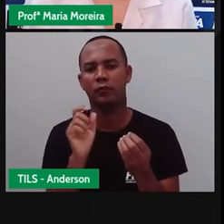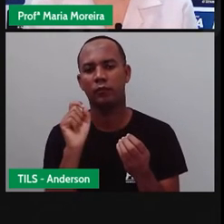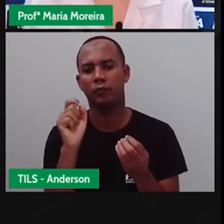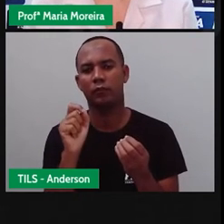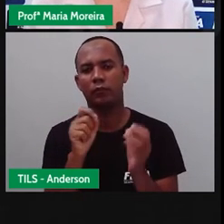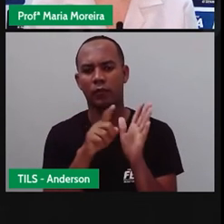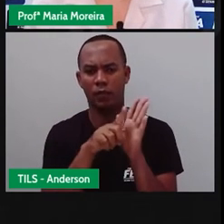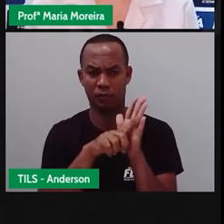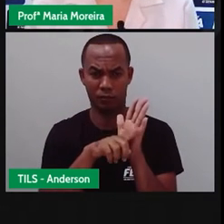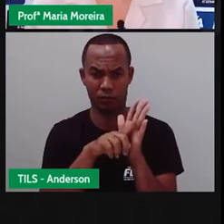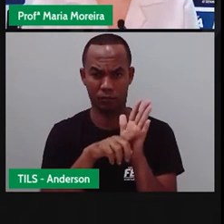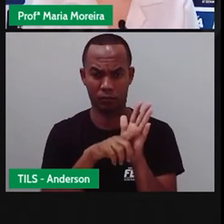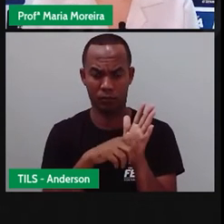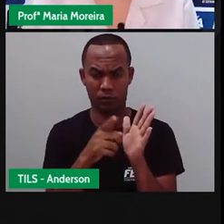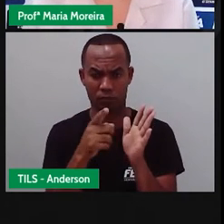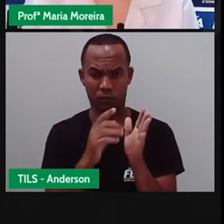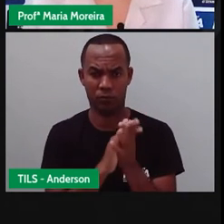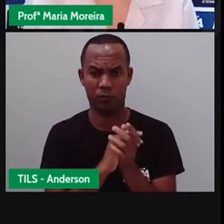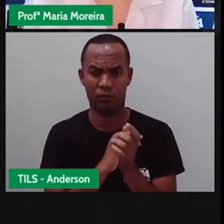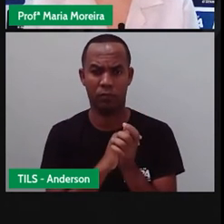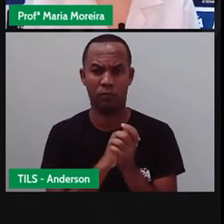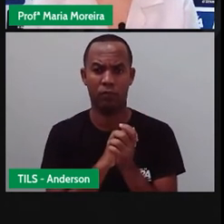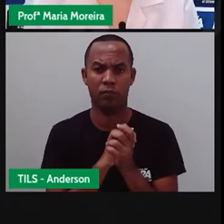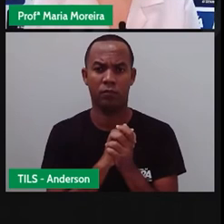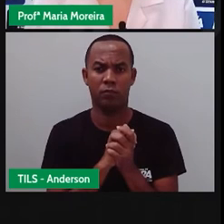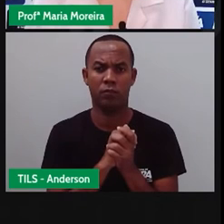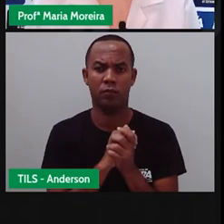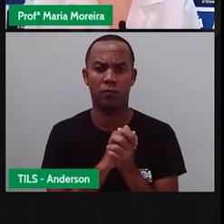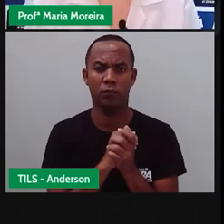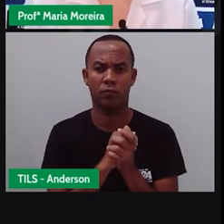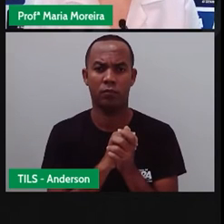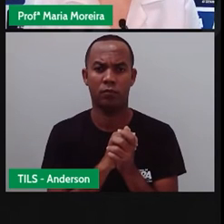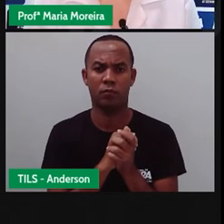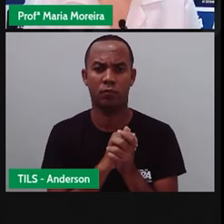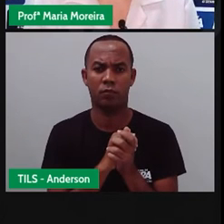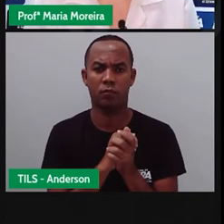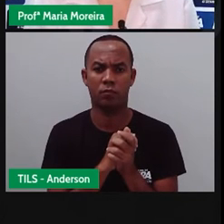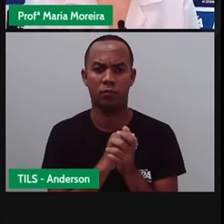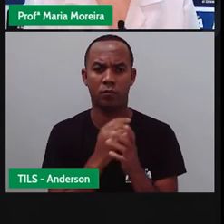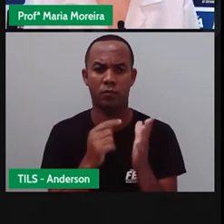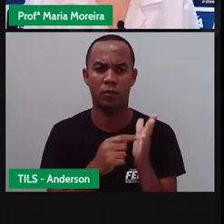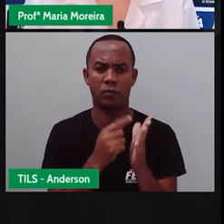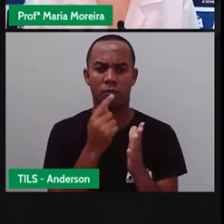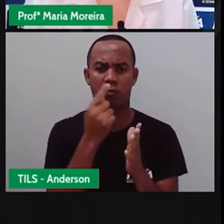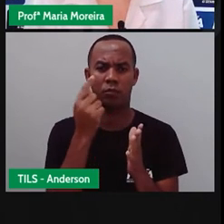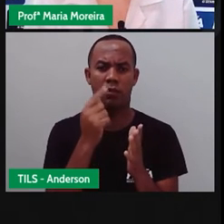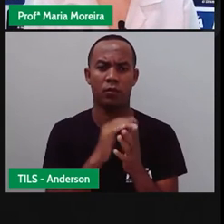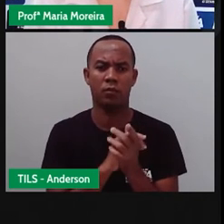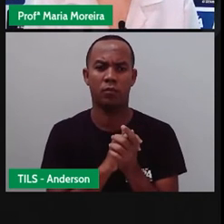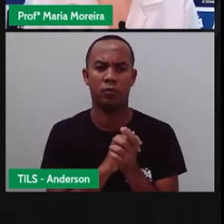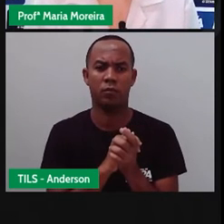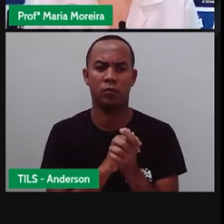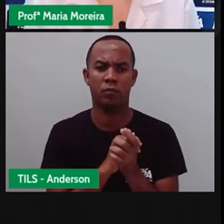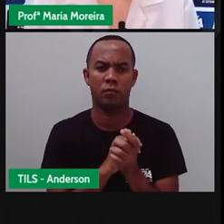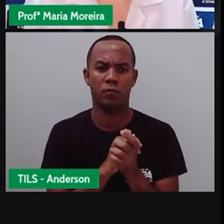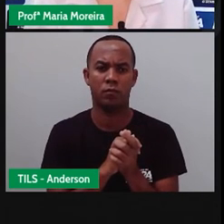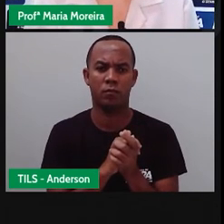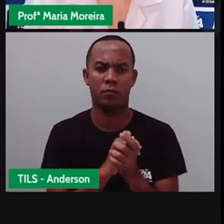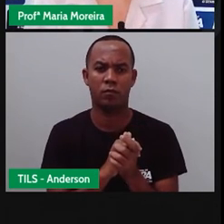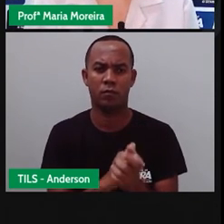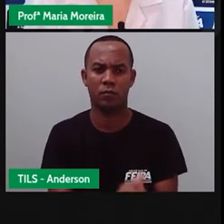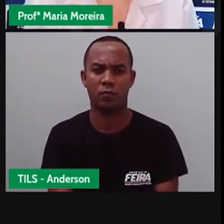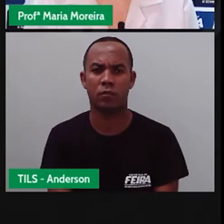ao passo a passo certo vamos lá o primeiro o quê eu